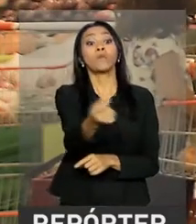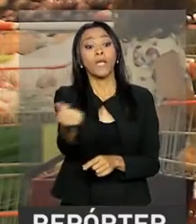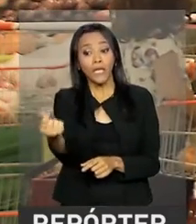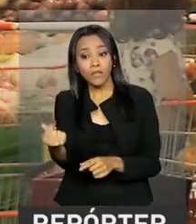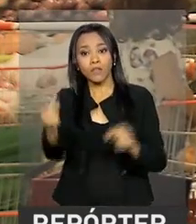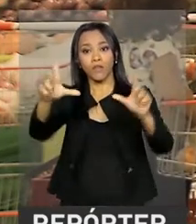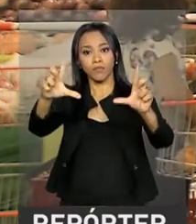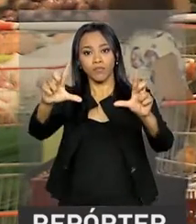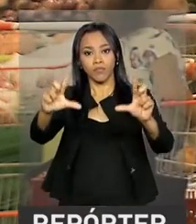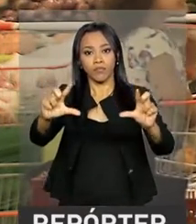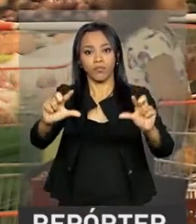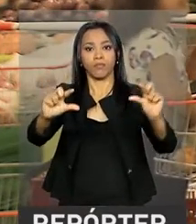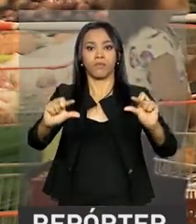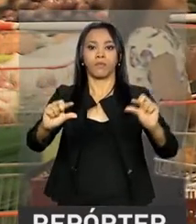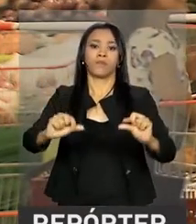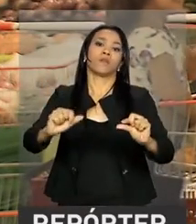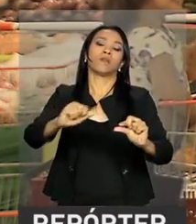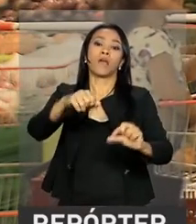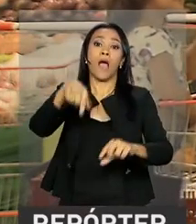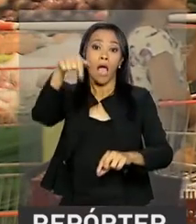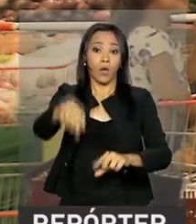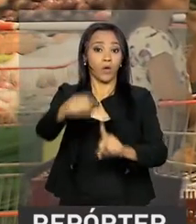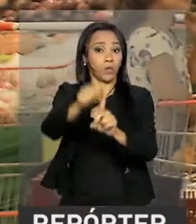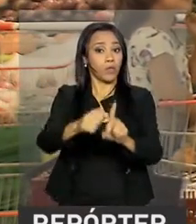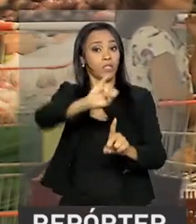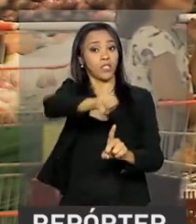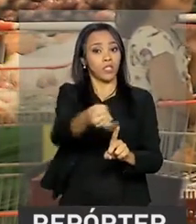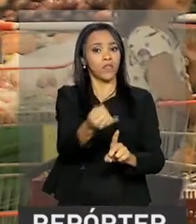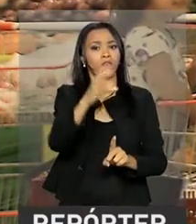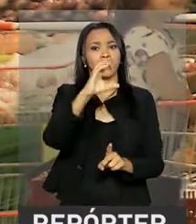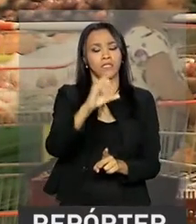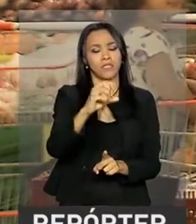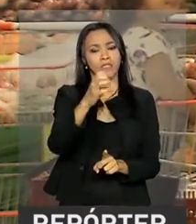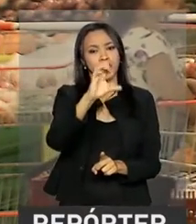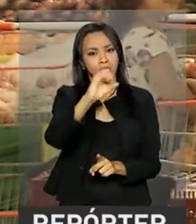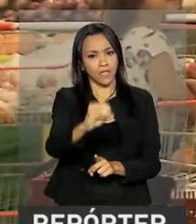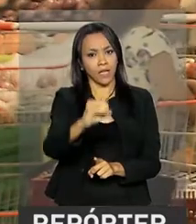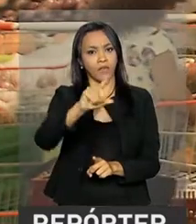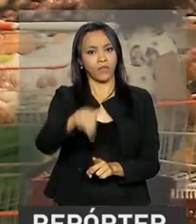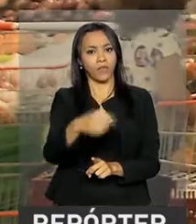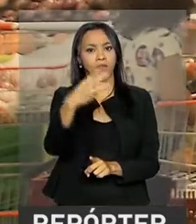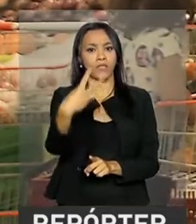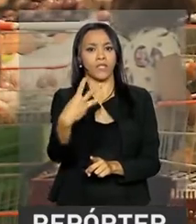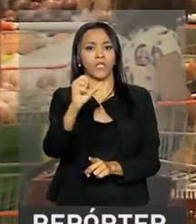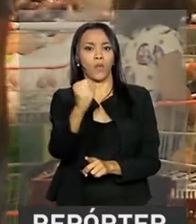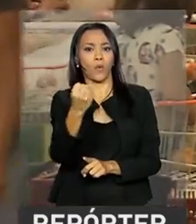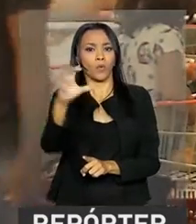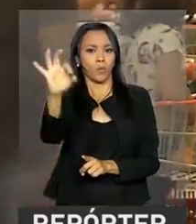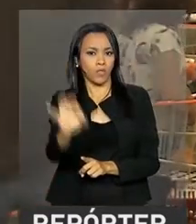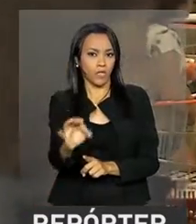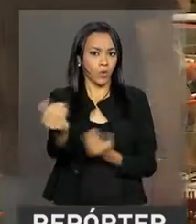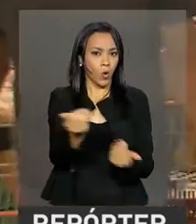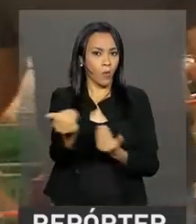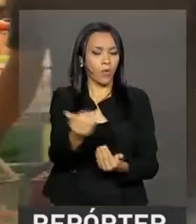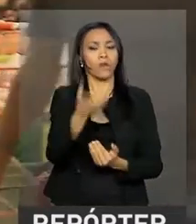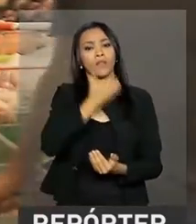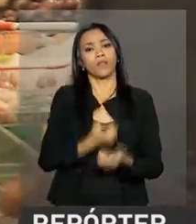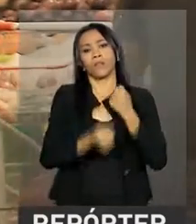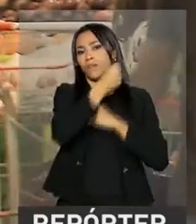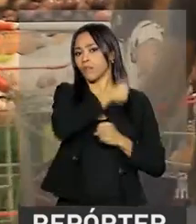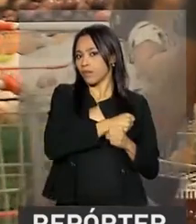no país agora em janeiro o aumento registrado foi de 0,38 por cento em relação a dezembro do ano passado